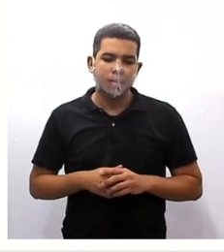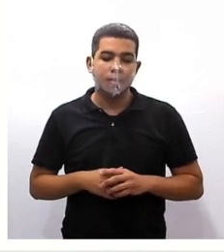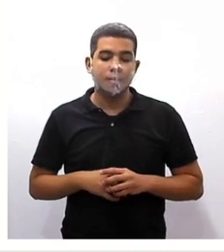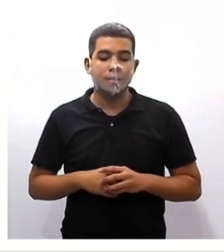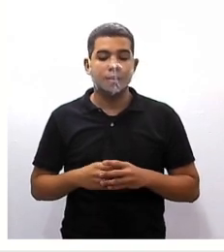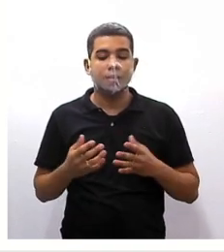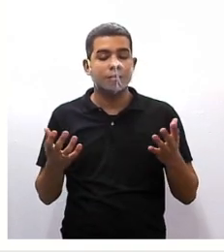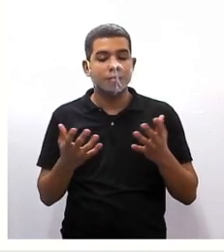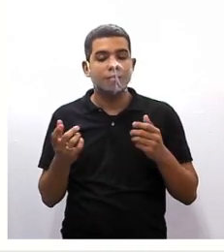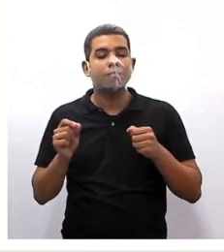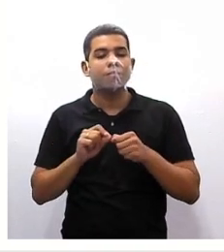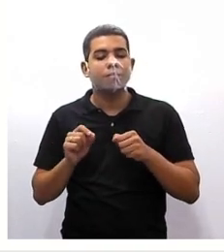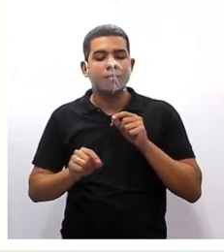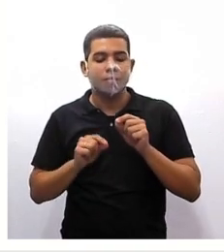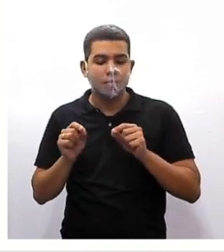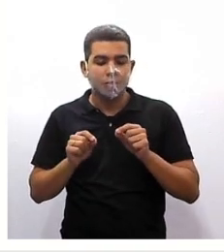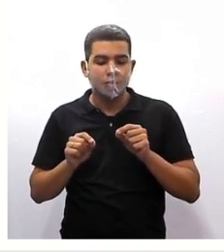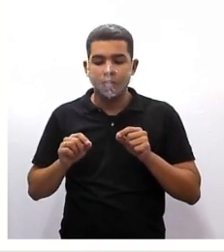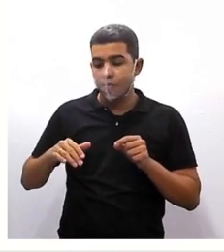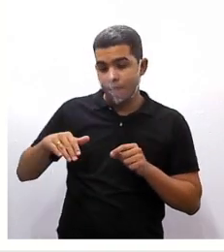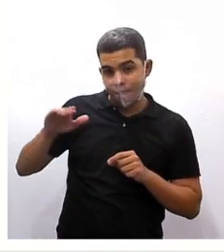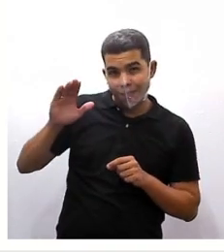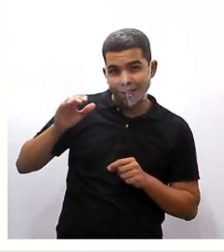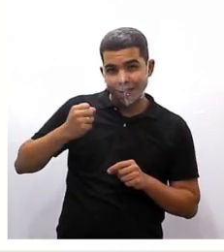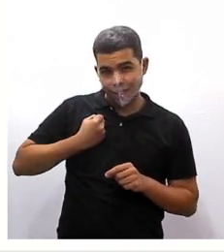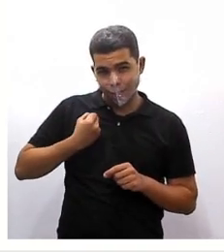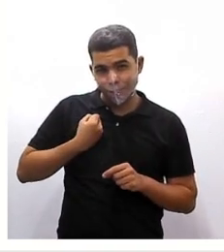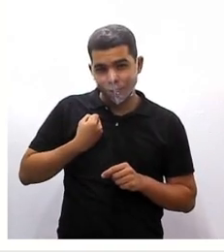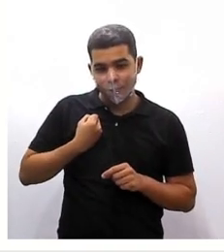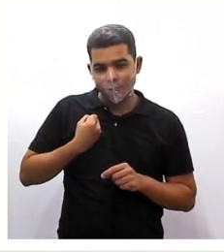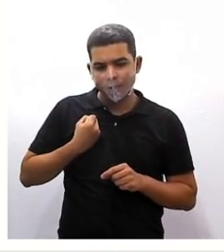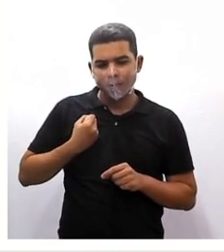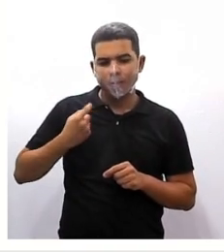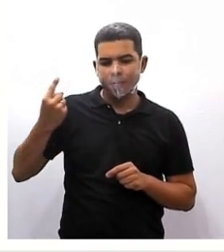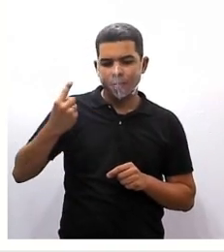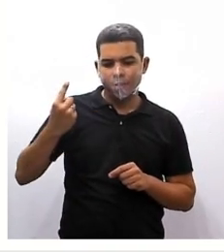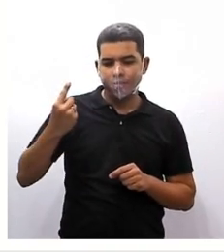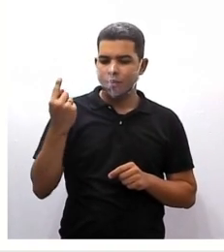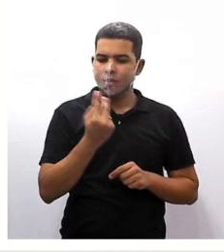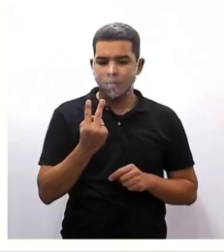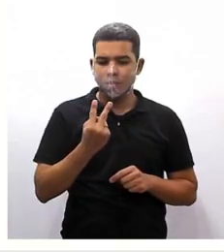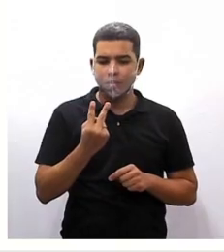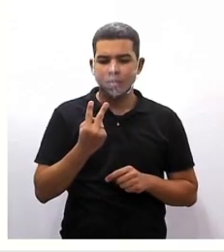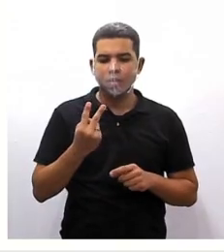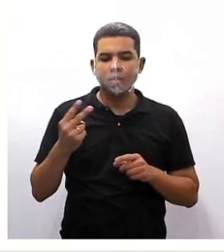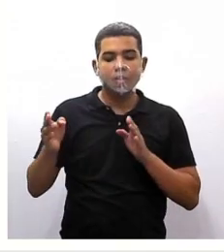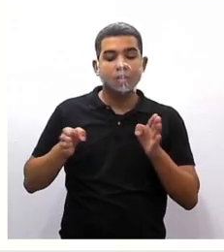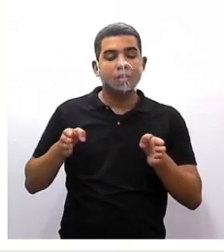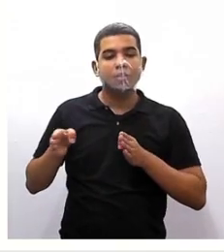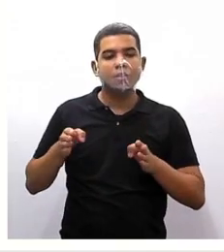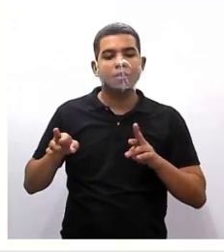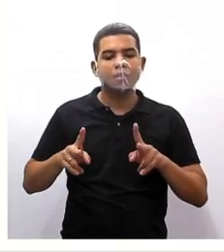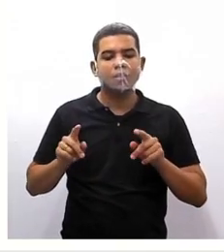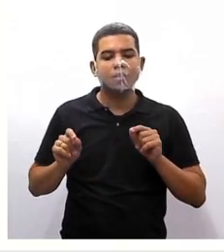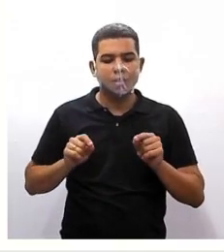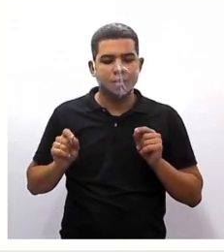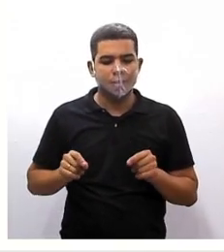caso, o menos, você pega o maior, nesse caso aí, ó, primeiro e o segundo. A diferença entre as vigas, então vai ficar